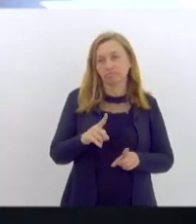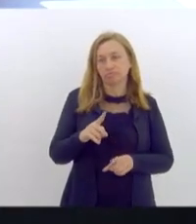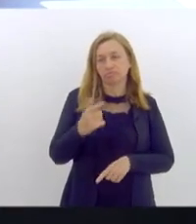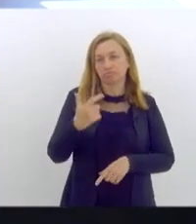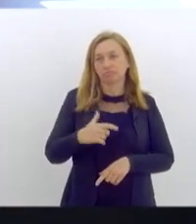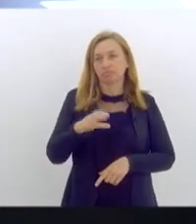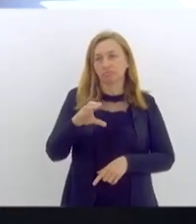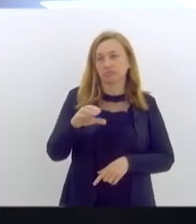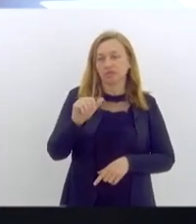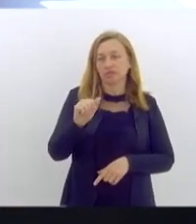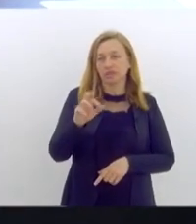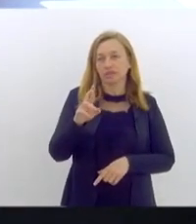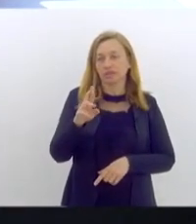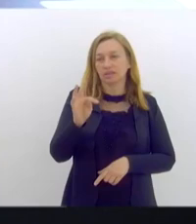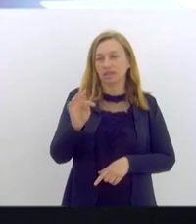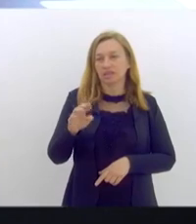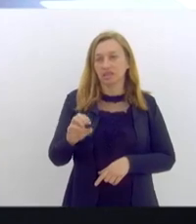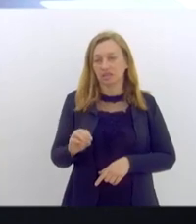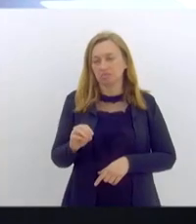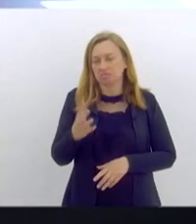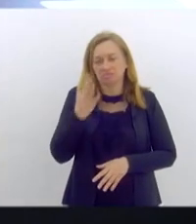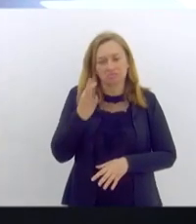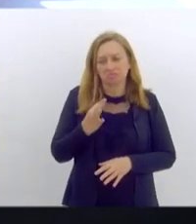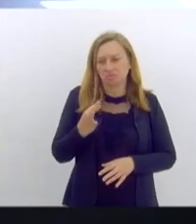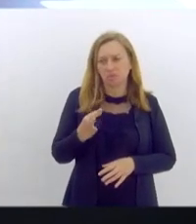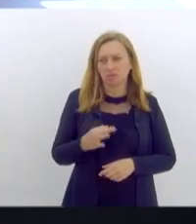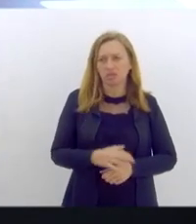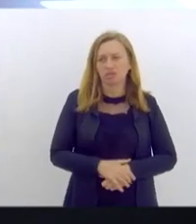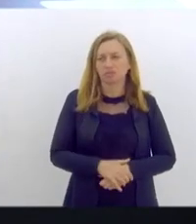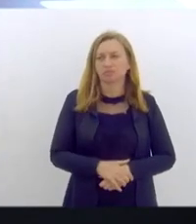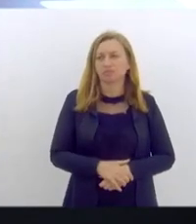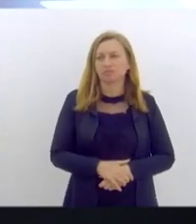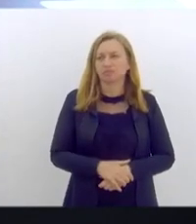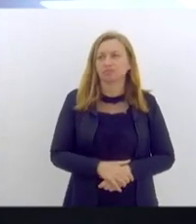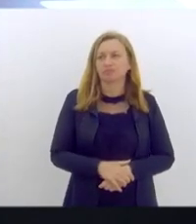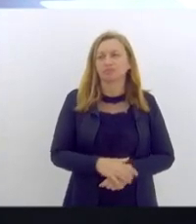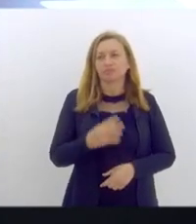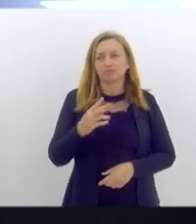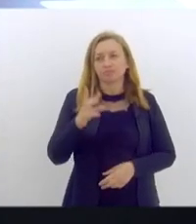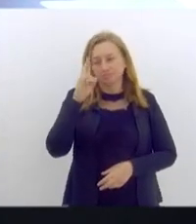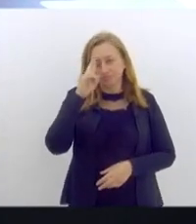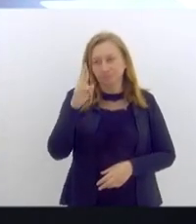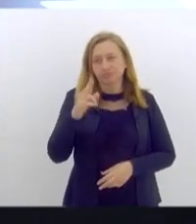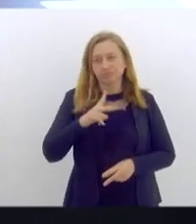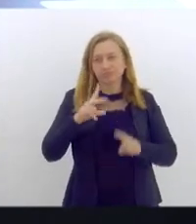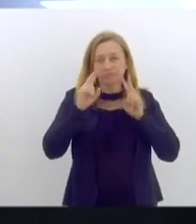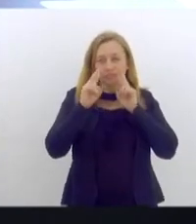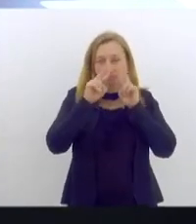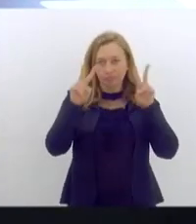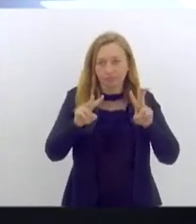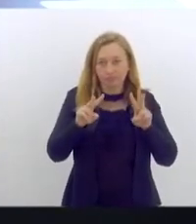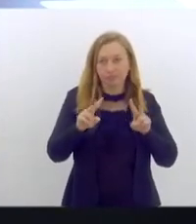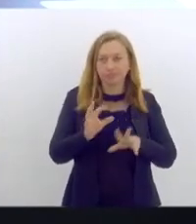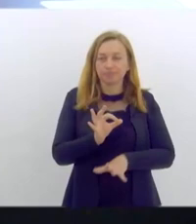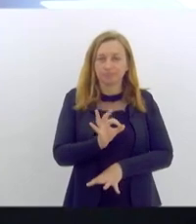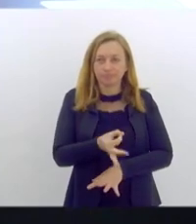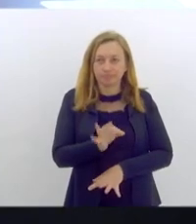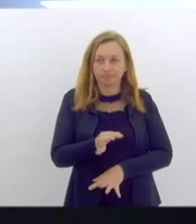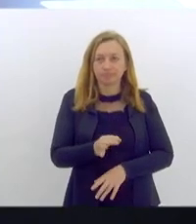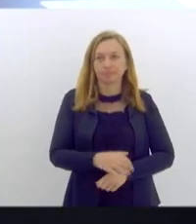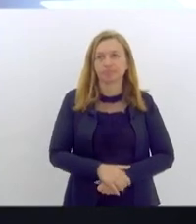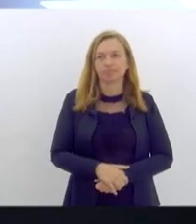não consigo ver a lógica disso mas tem seu ponto de vista evidentemente a gente vai levar isso